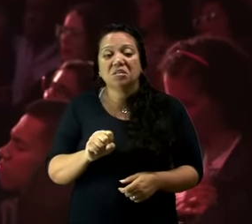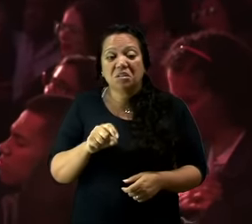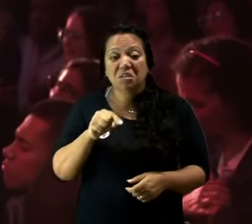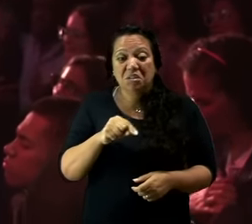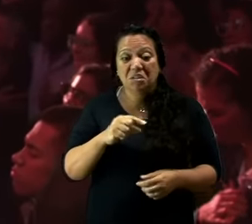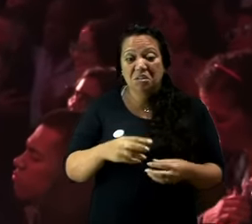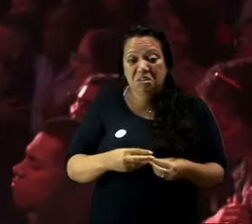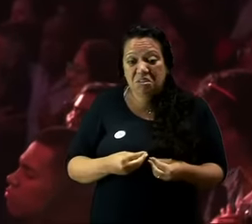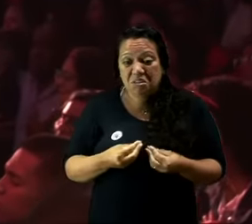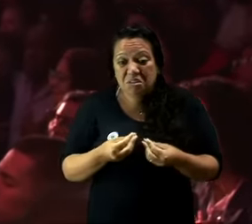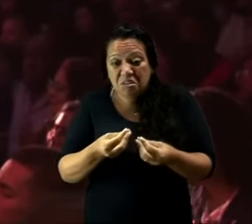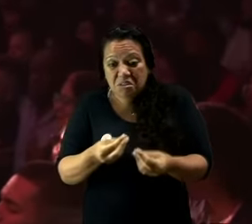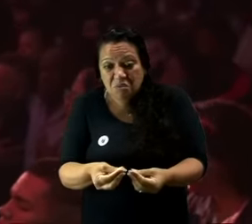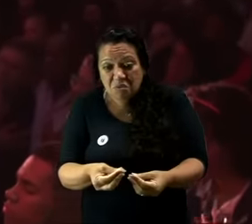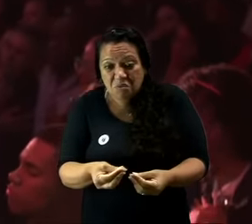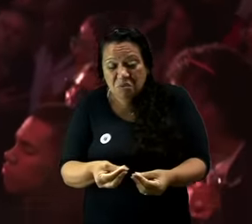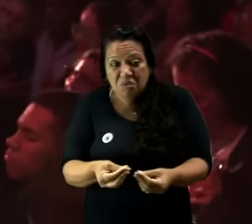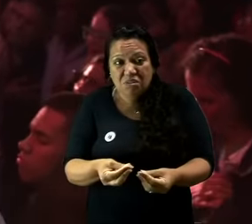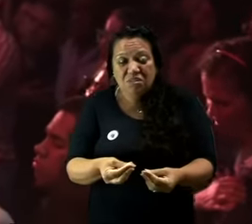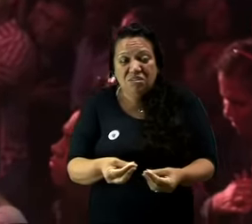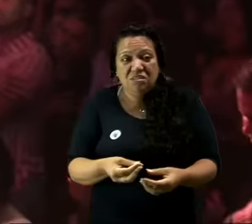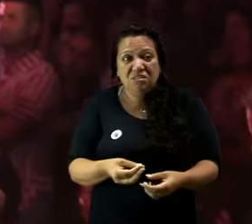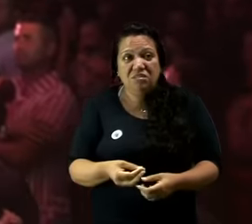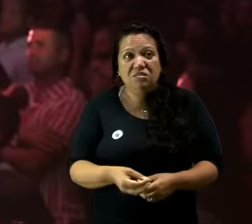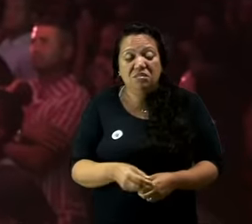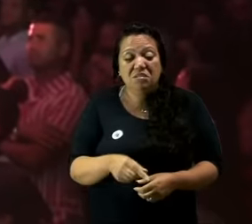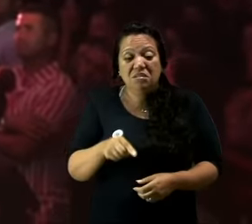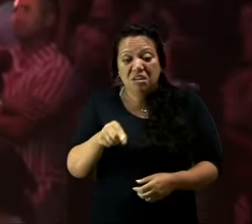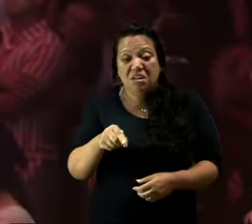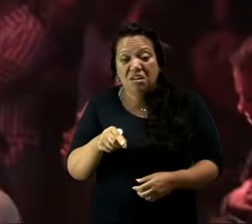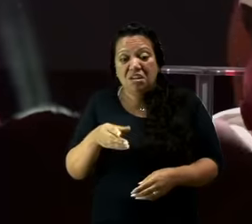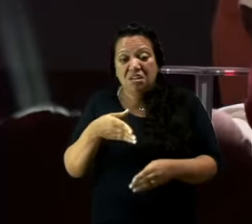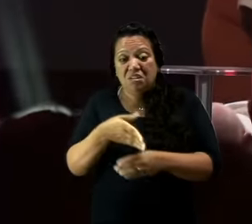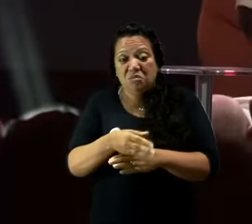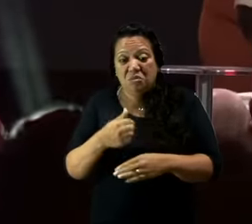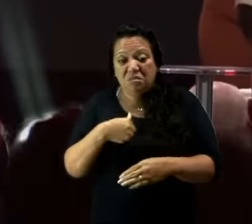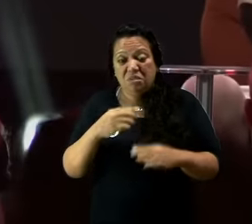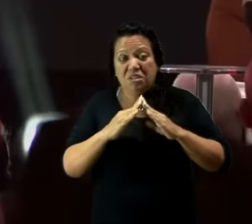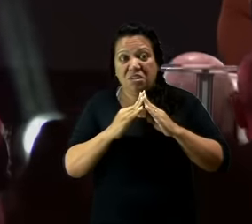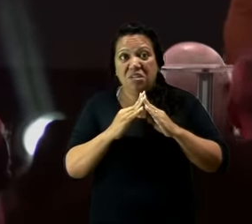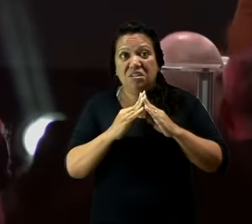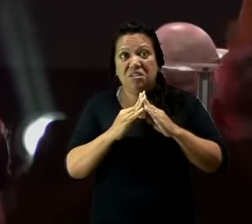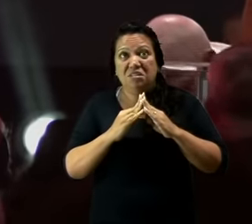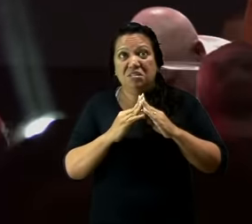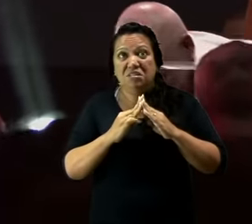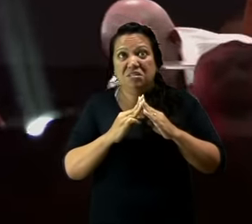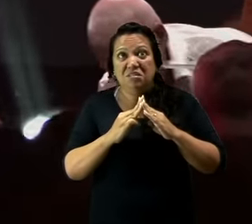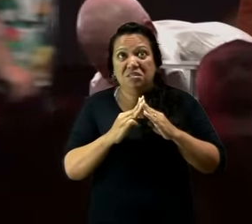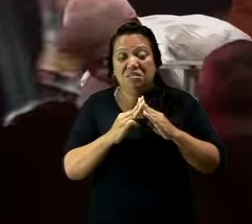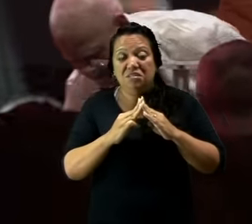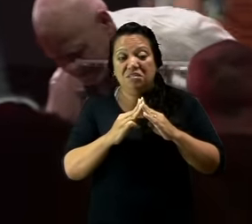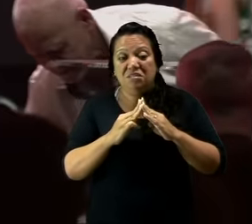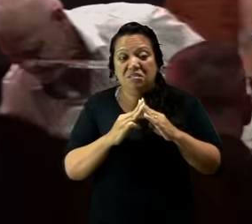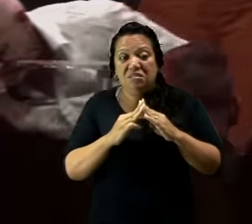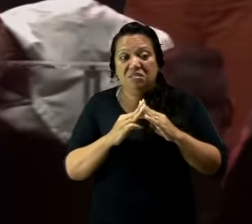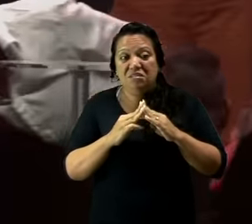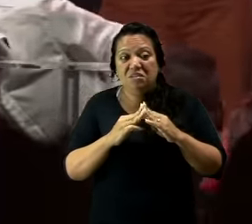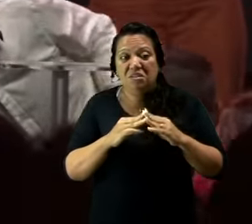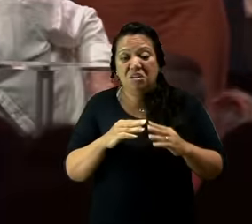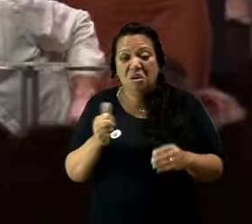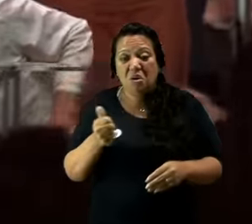casa, era quase umas 3 ou 2 horas, ele saiu de lá quase 11 horas da noite,